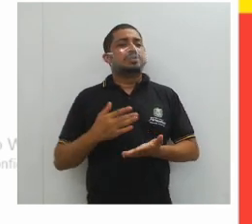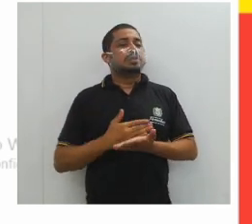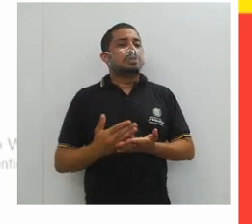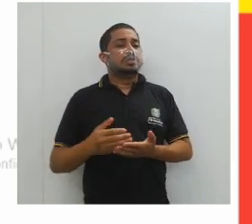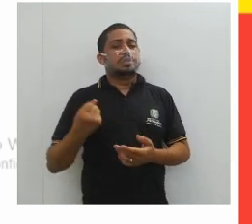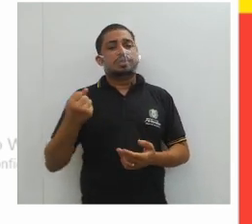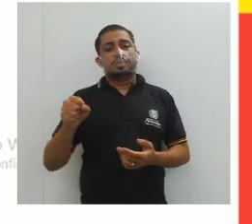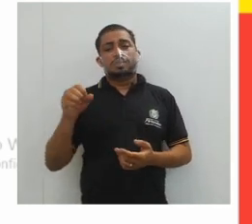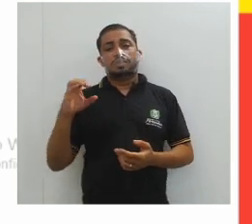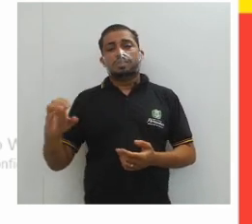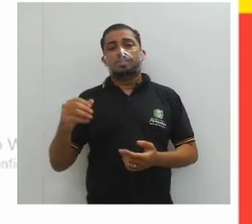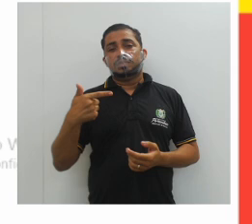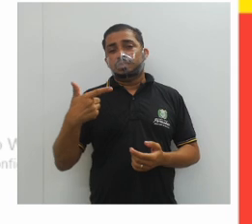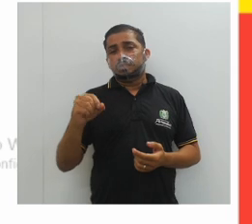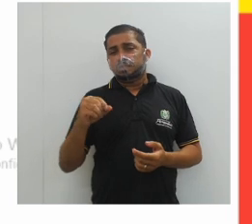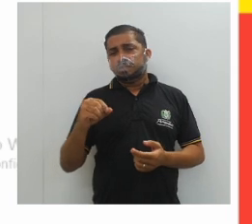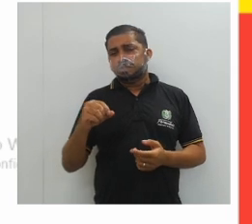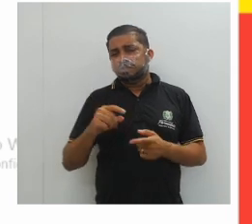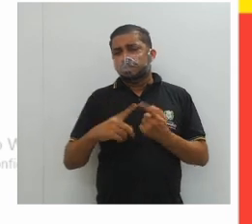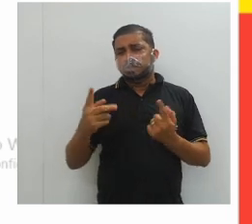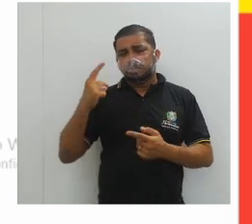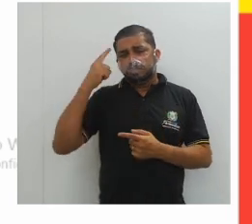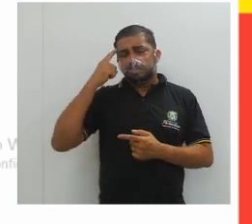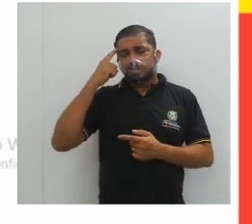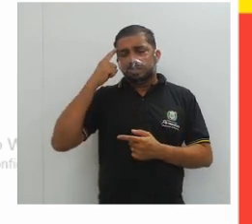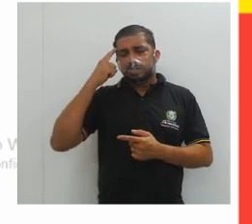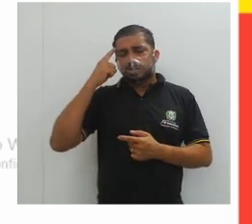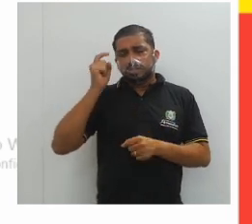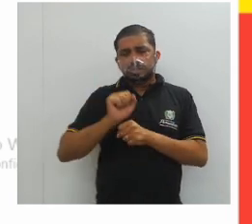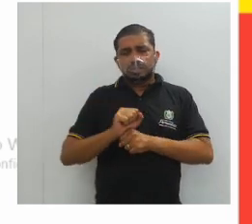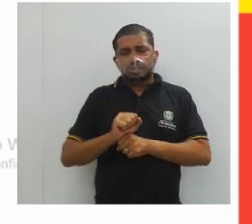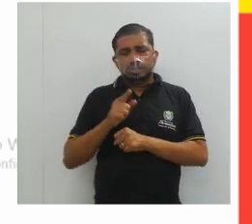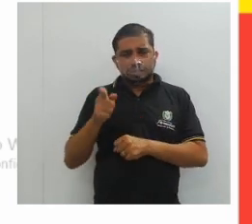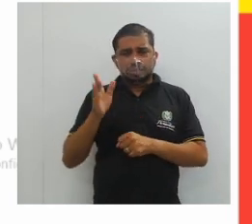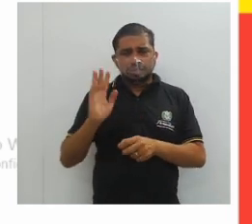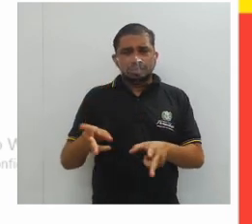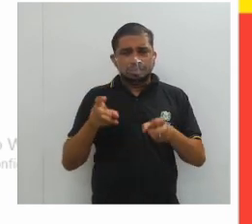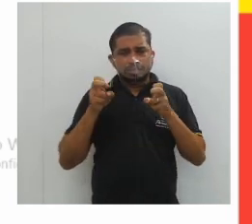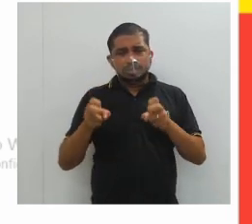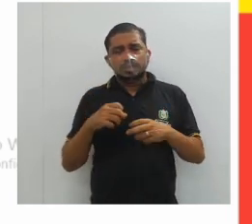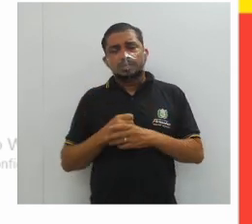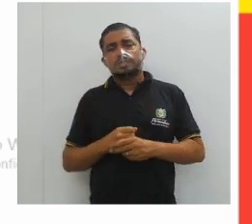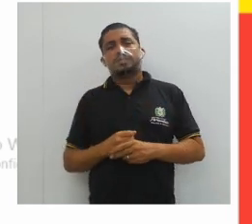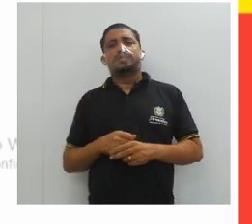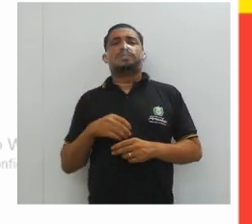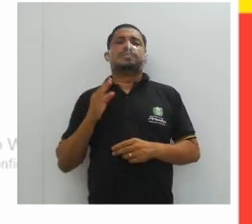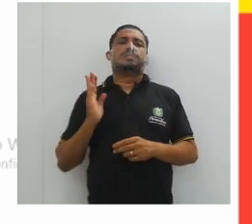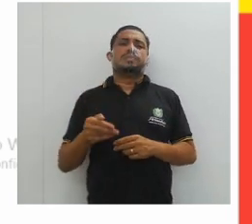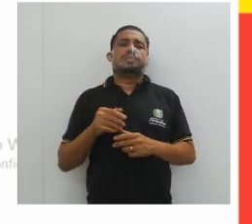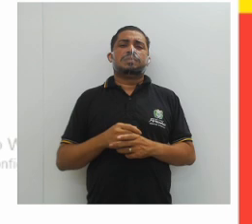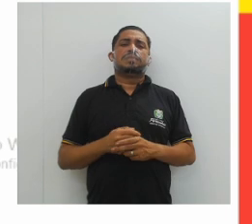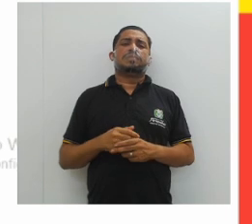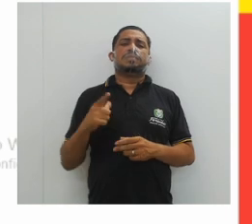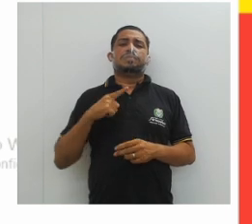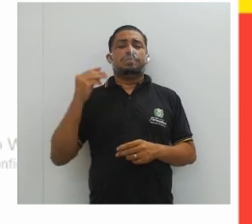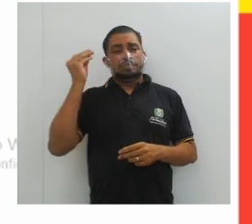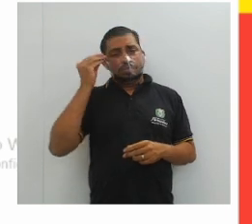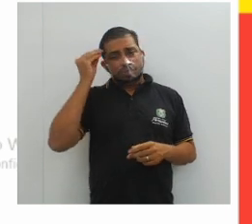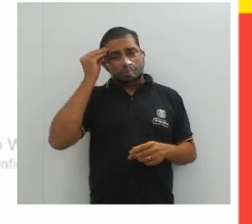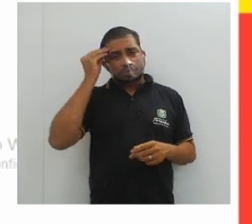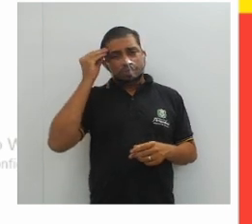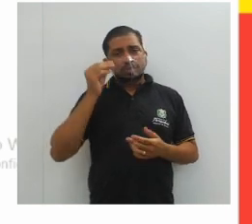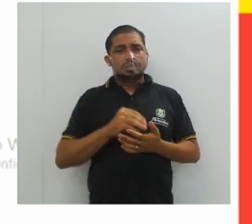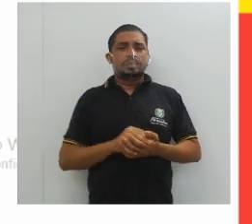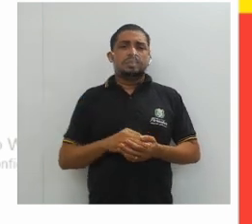do século XX. Mas pare para pensar comigo. Você já observou direitinho, ou se já não teve essa experiência, de